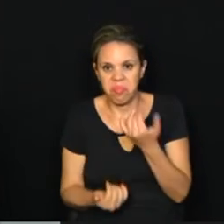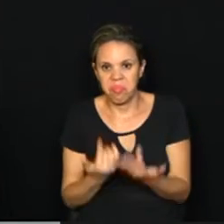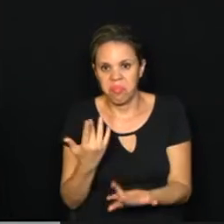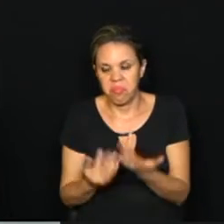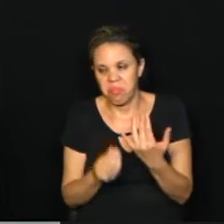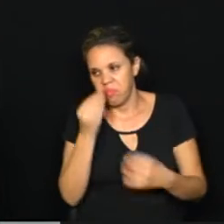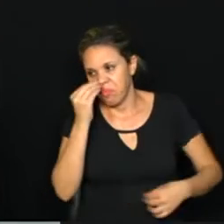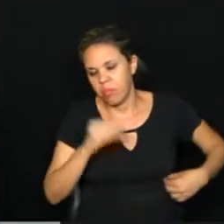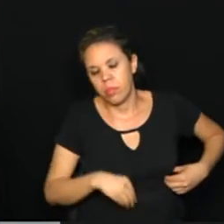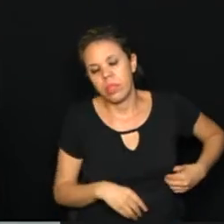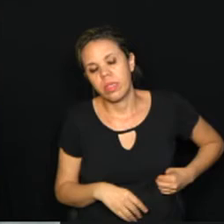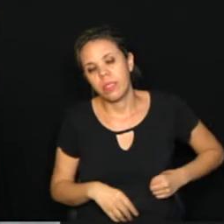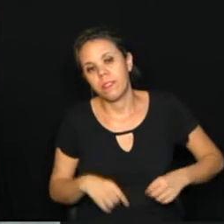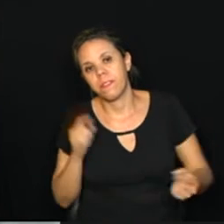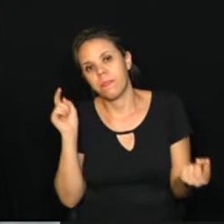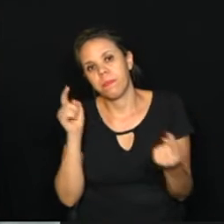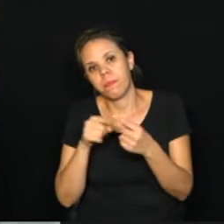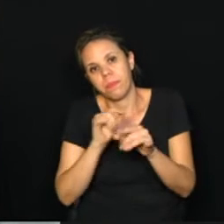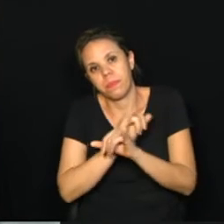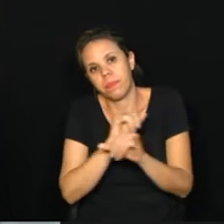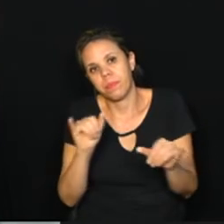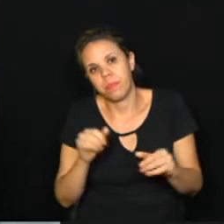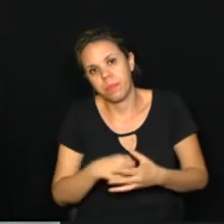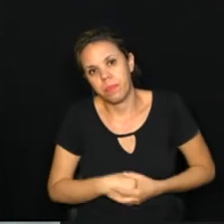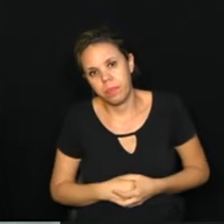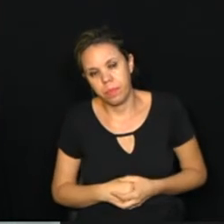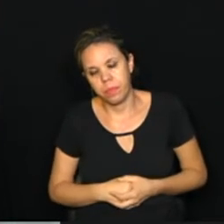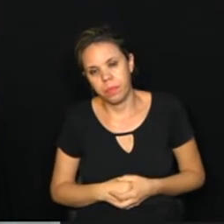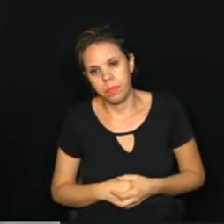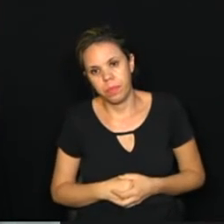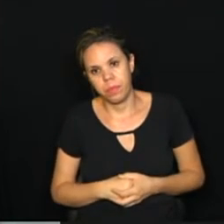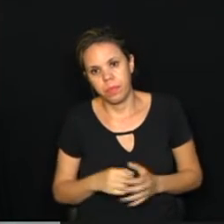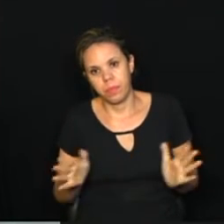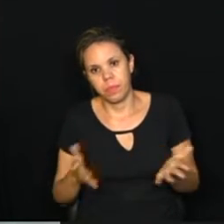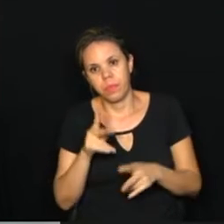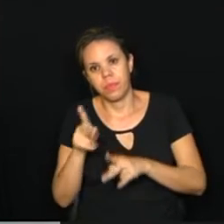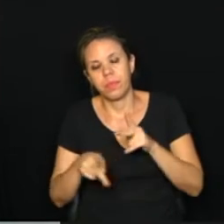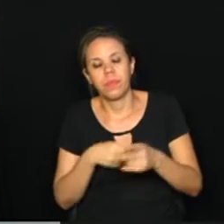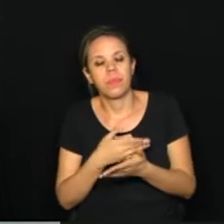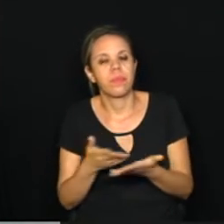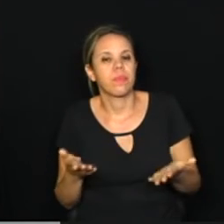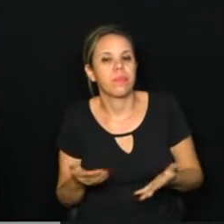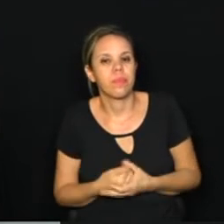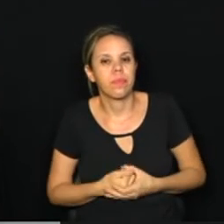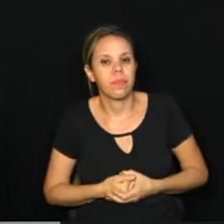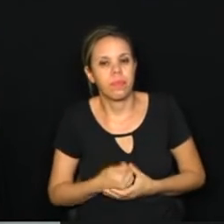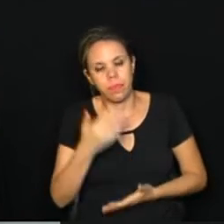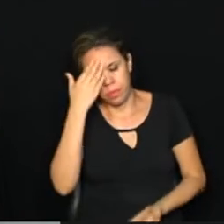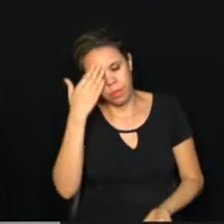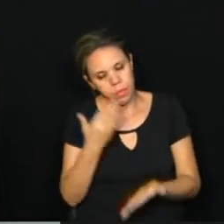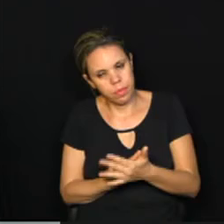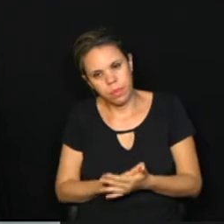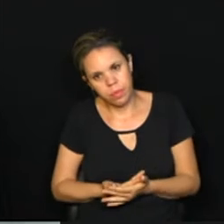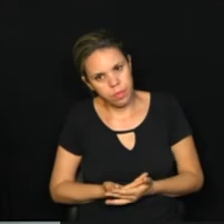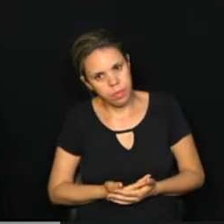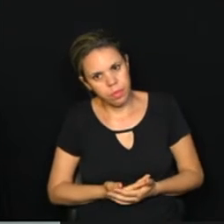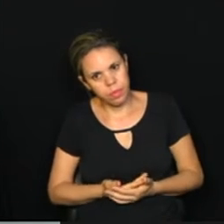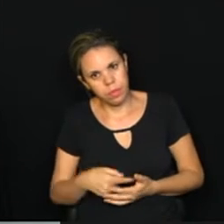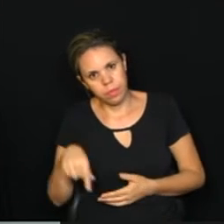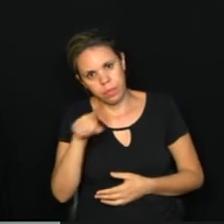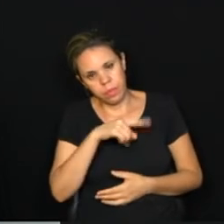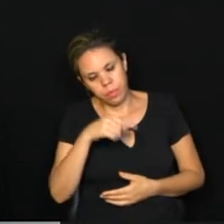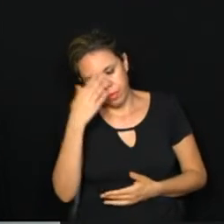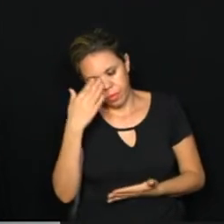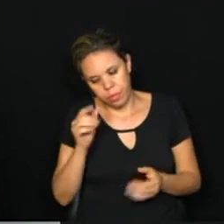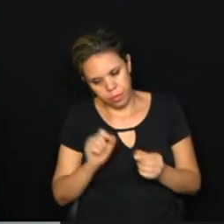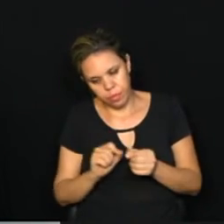nosso objetivo com essa campanha é induzir as pessoas a acreditar que naquilo que elas